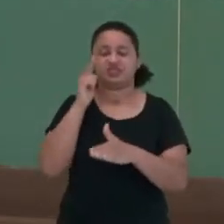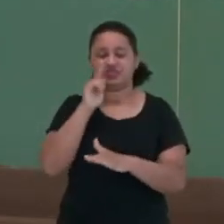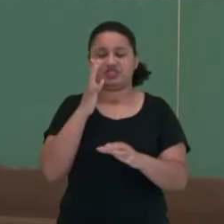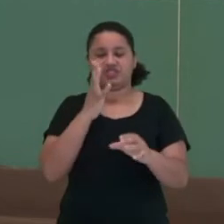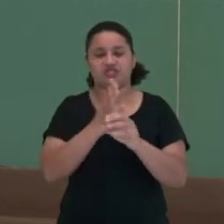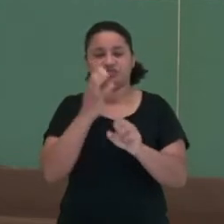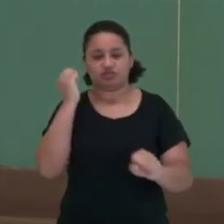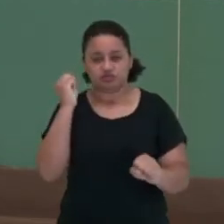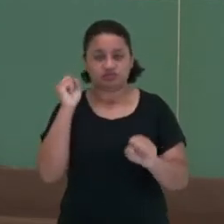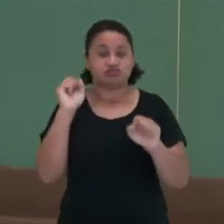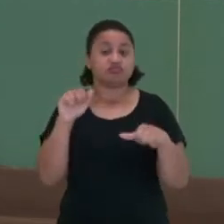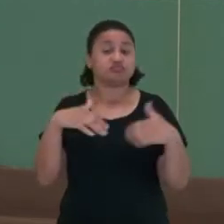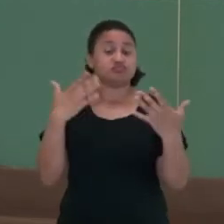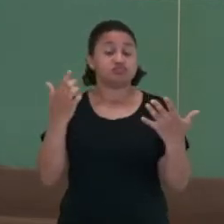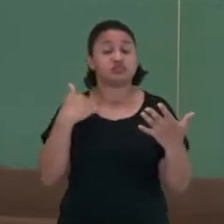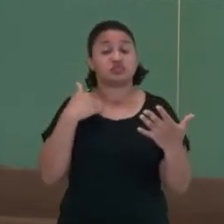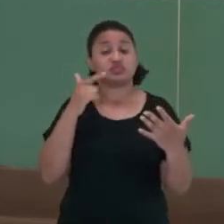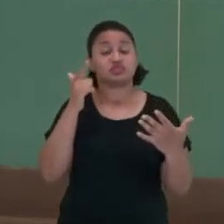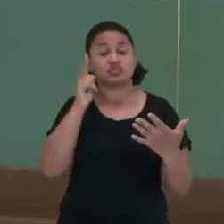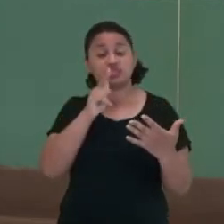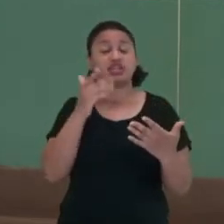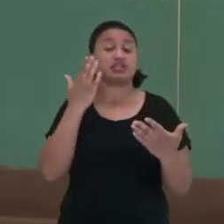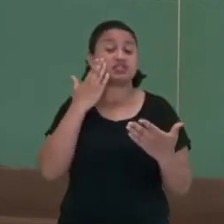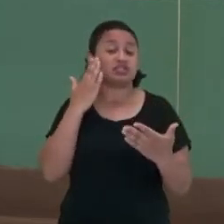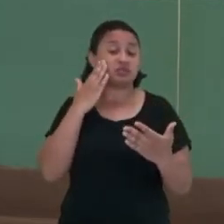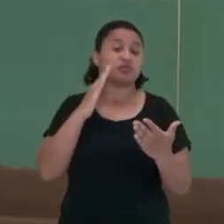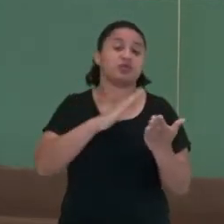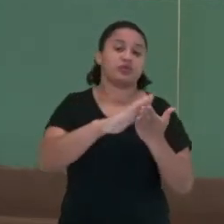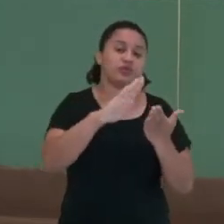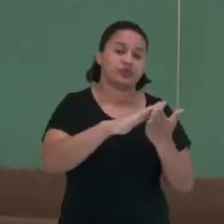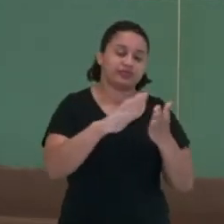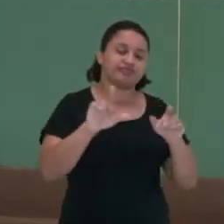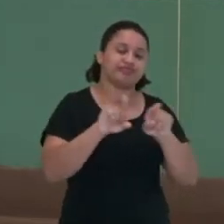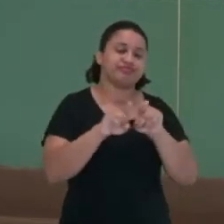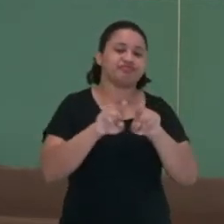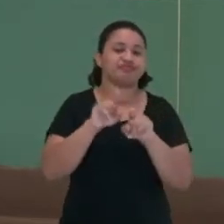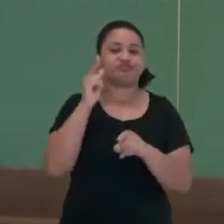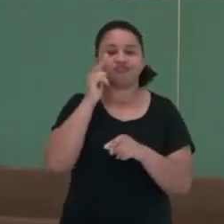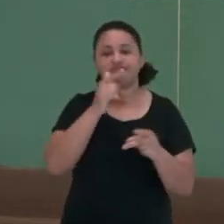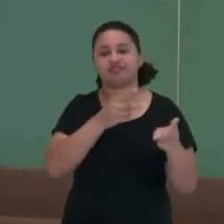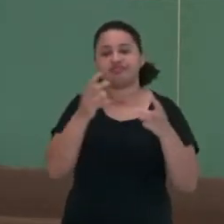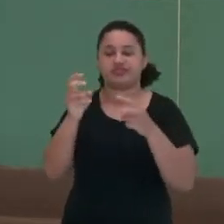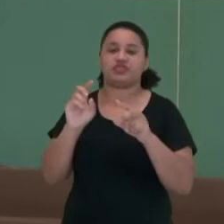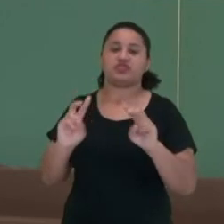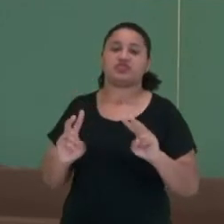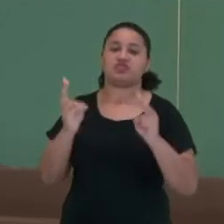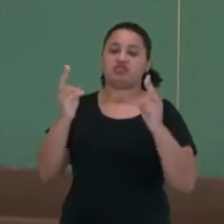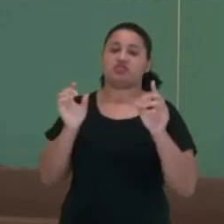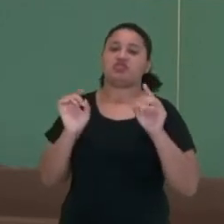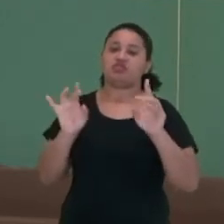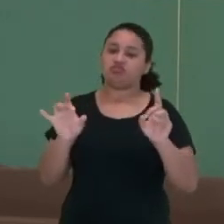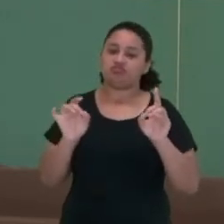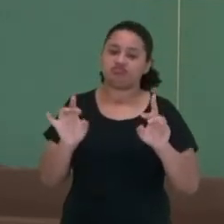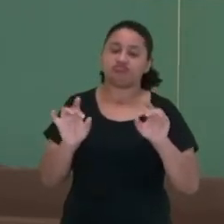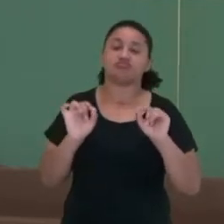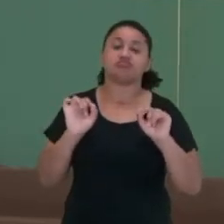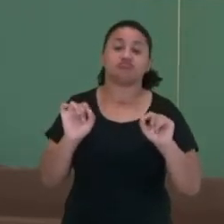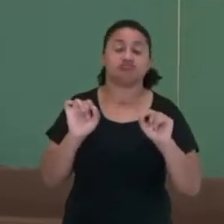lucro. E você, sabendo o custo, você vai poder determinar qual é o seu valor de venda